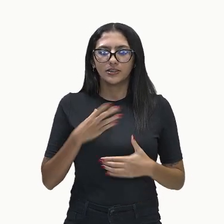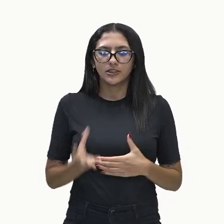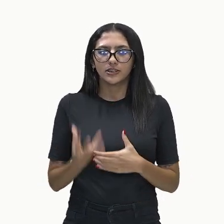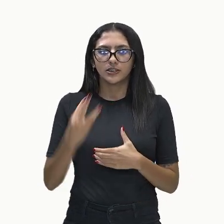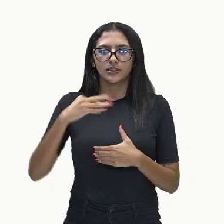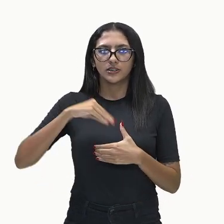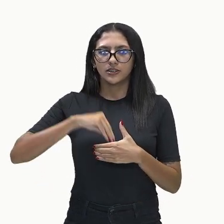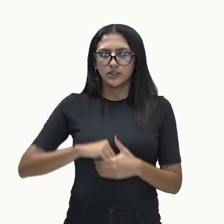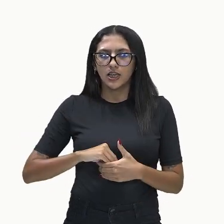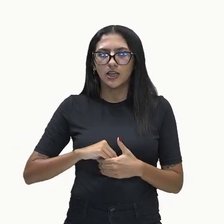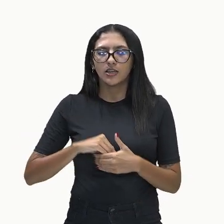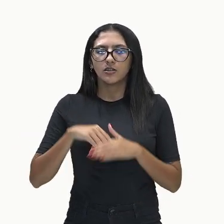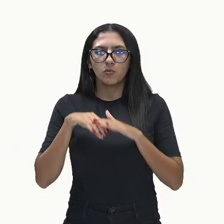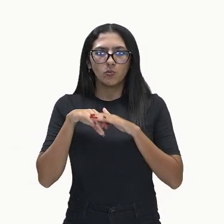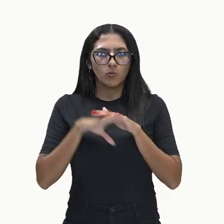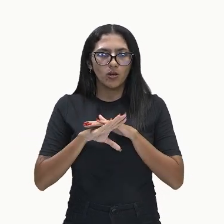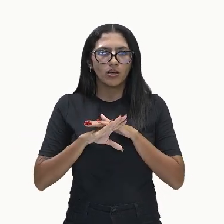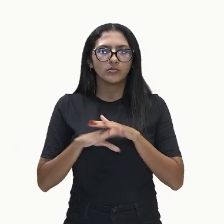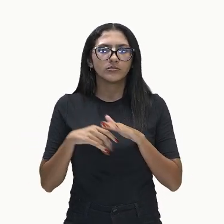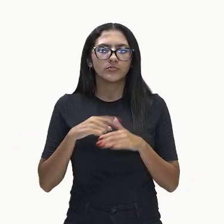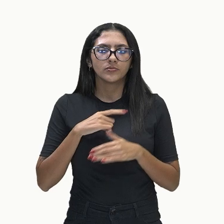armazenar